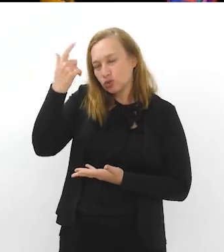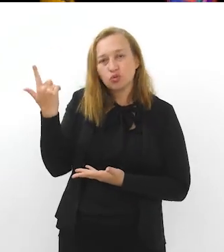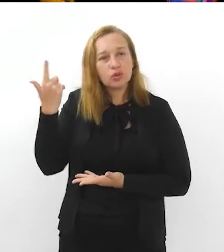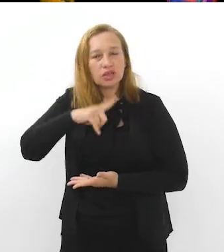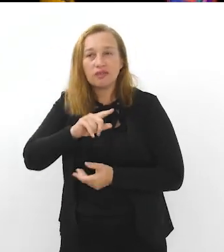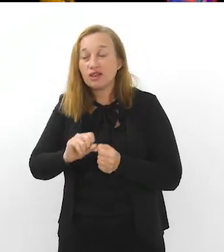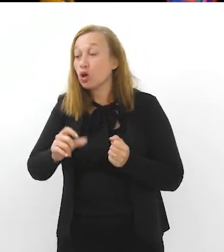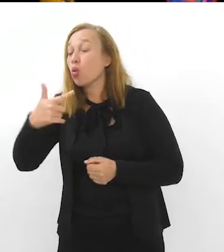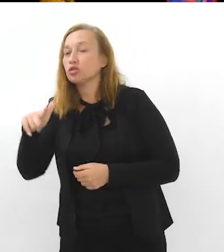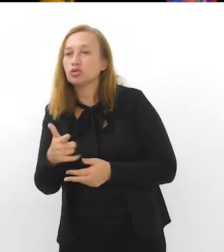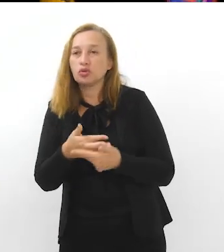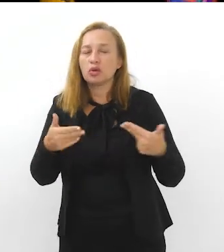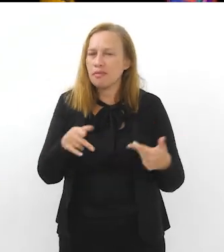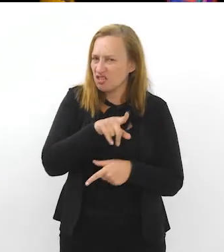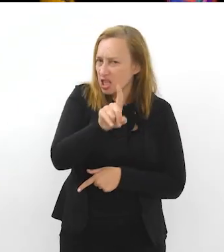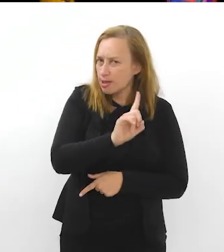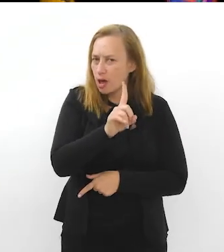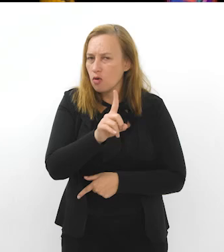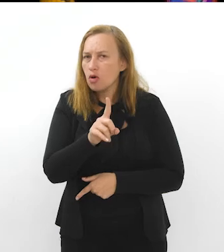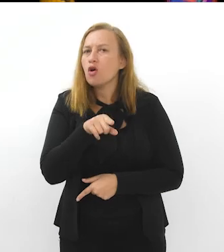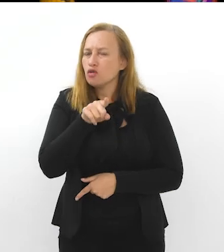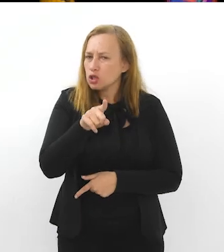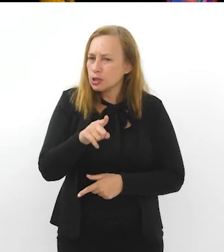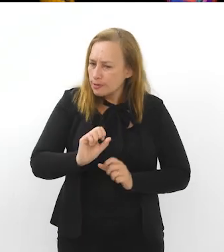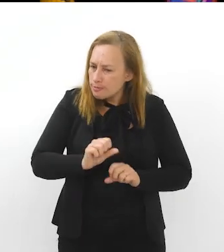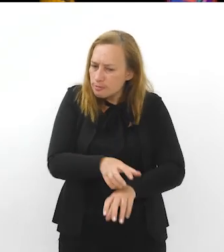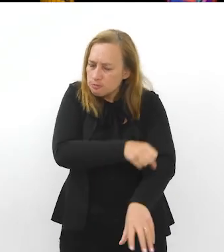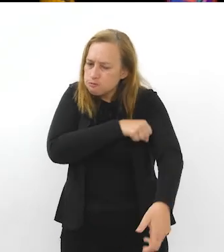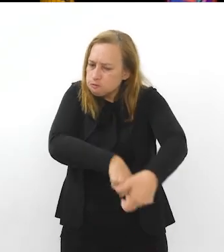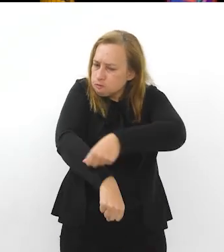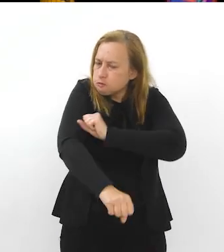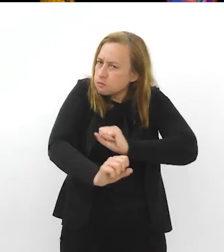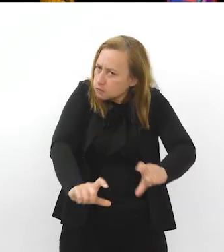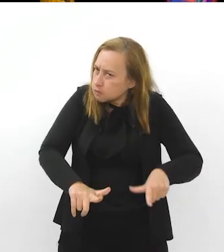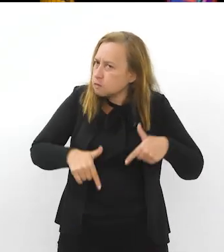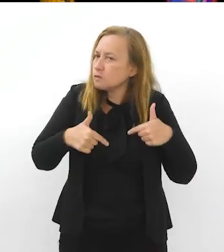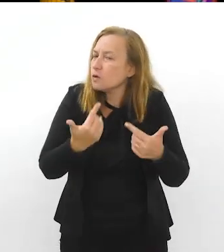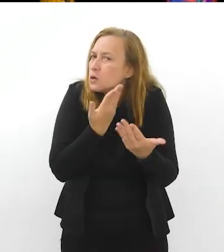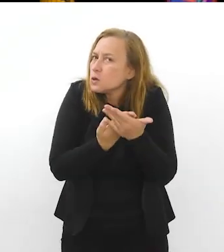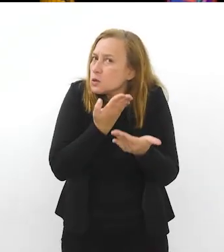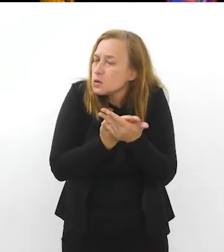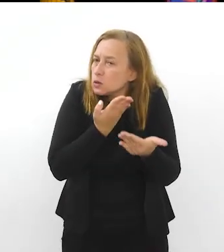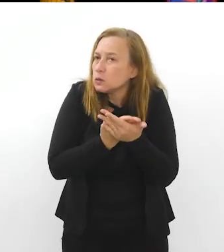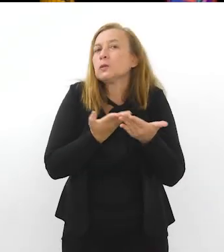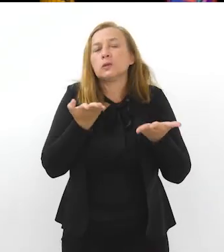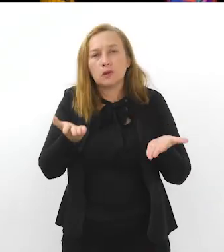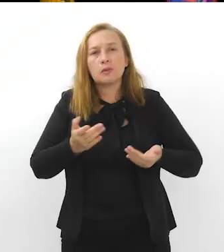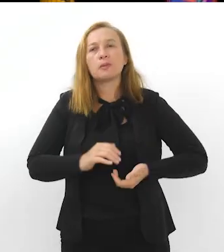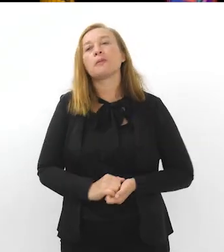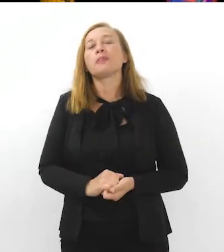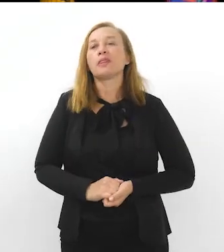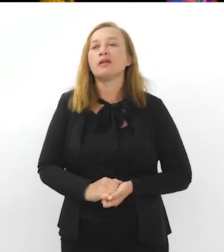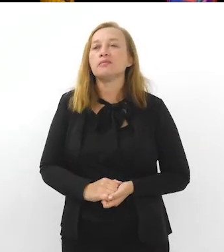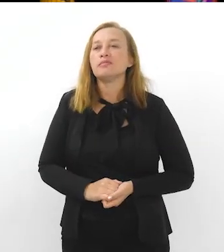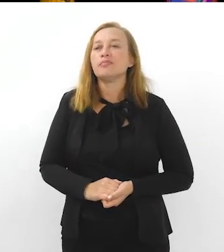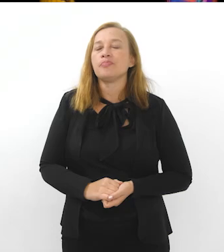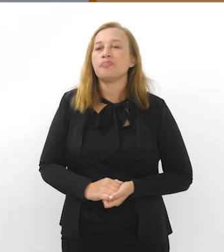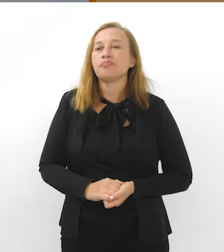não consegue fazer outras coisas. No seu caso, não, né? Você correu atrás, É, estudou, enfim.